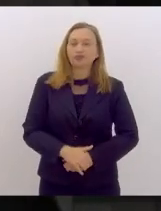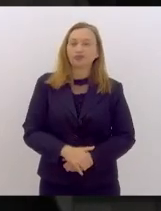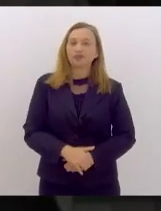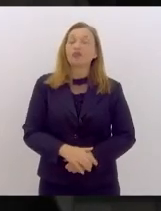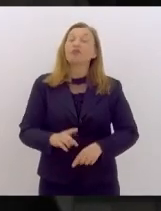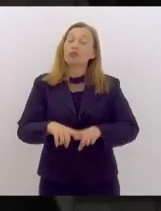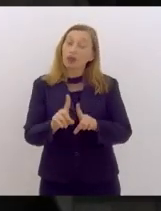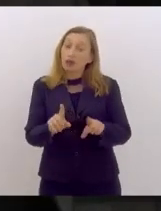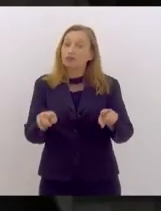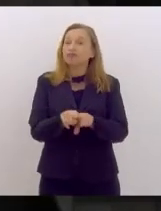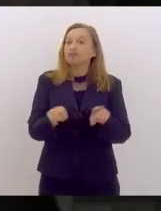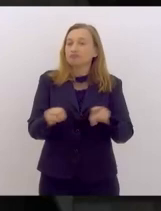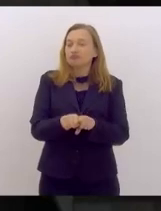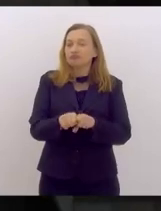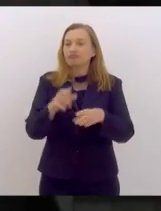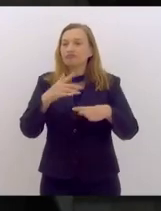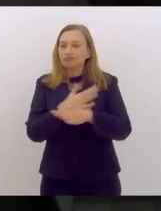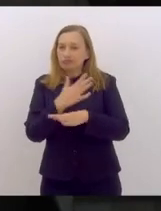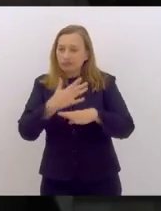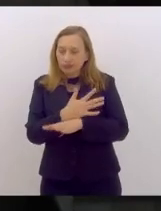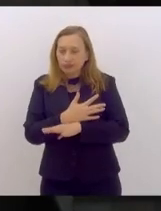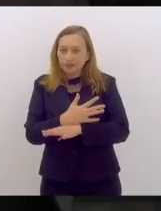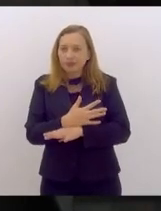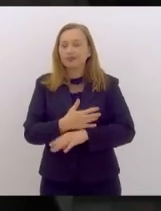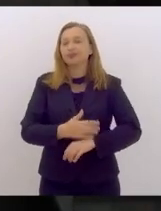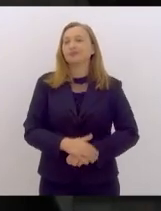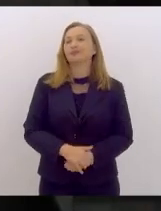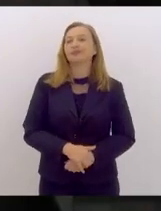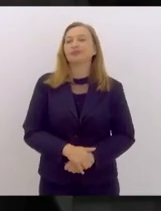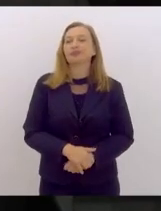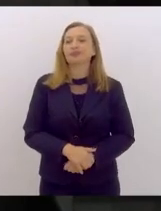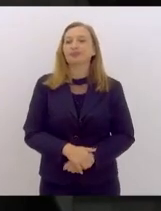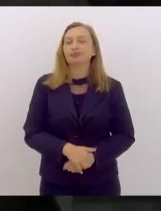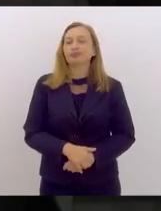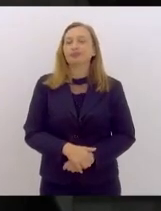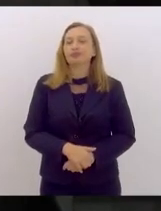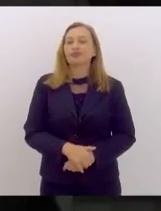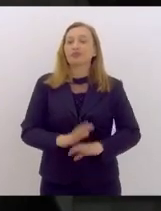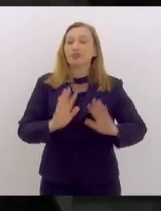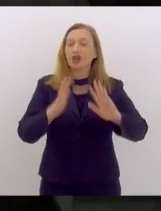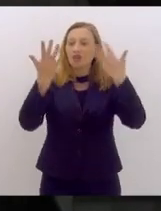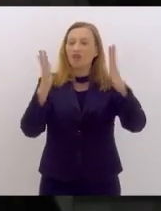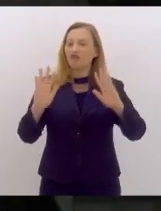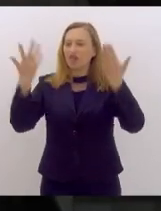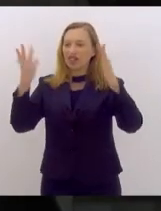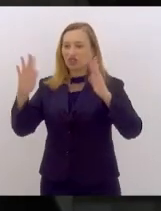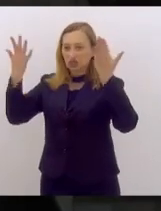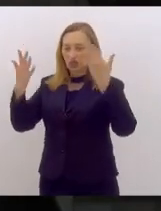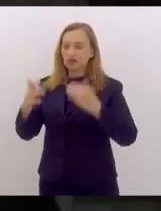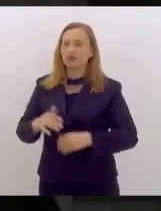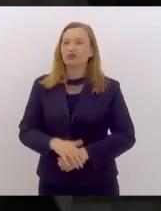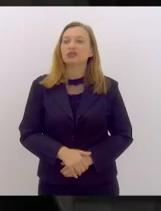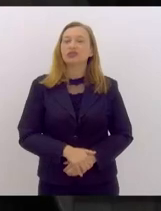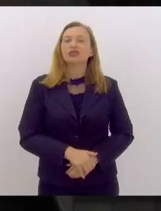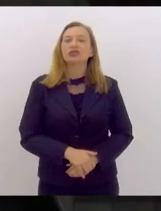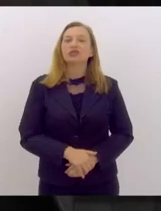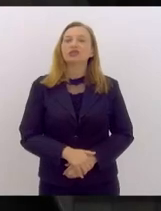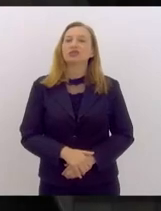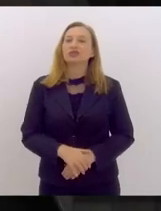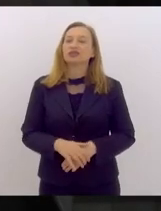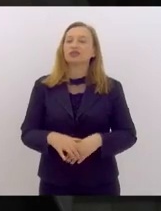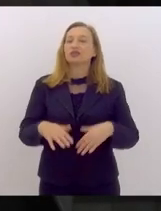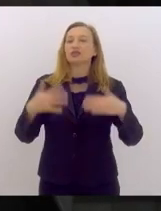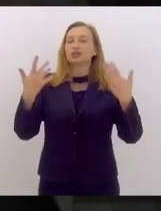é mas também a cidade abrigou os eventos de comemoração